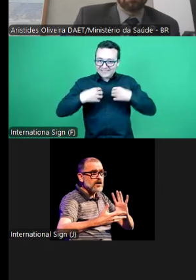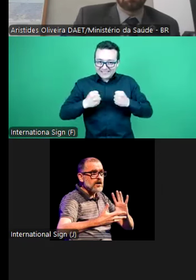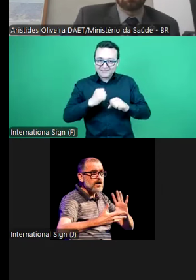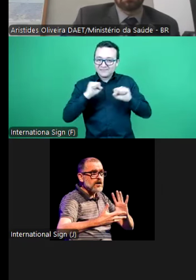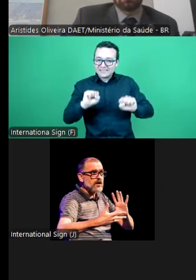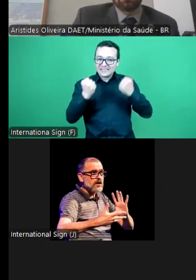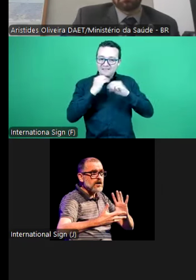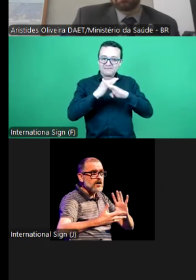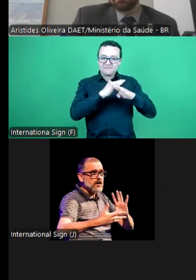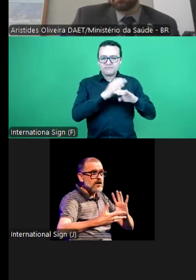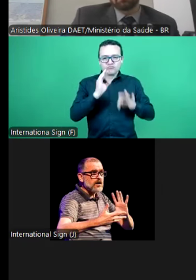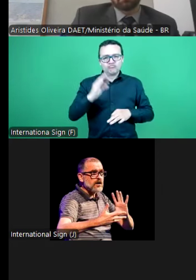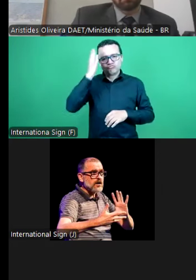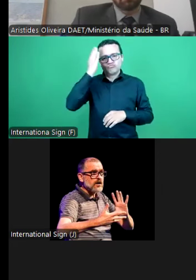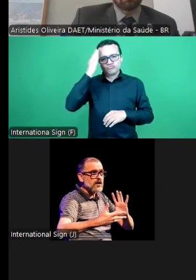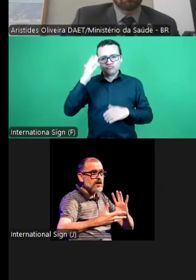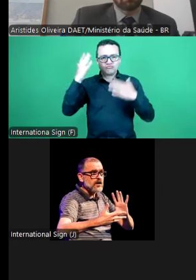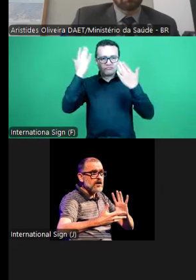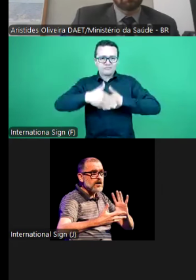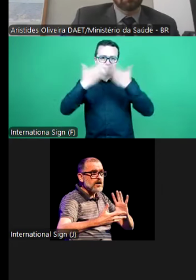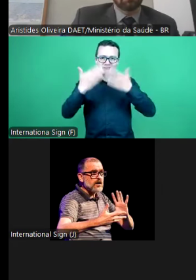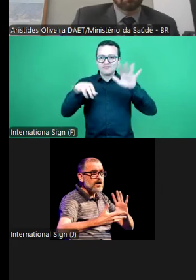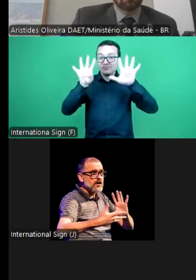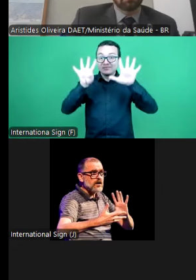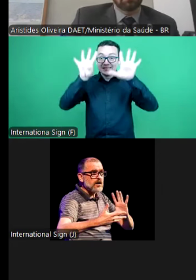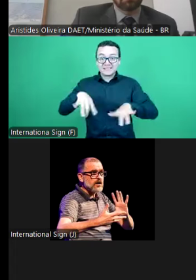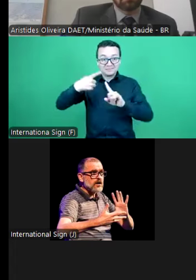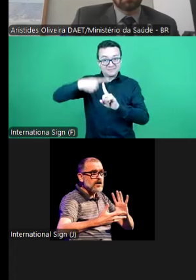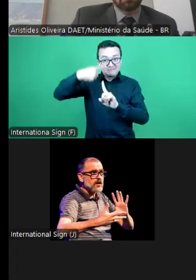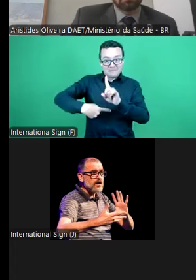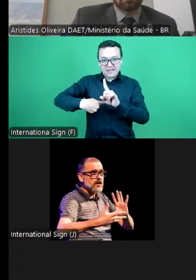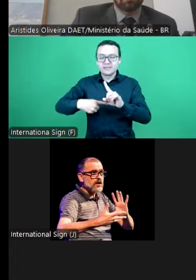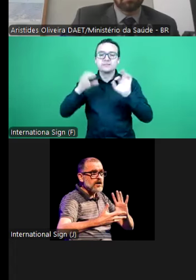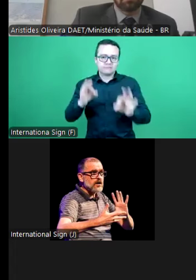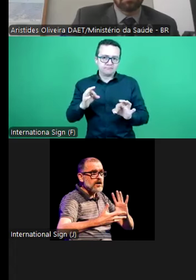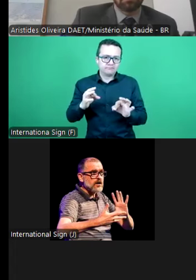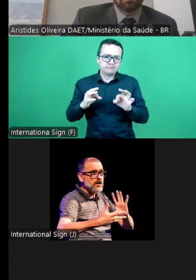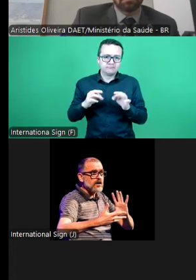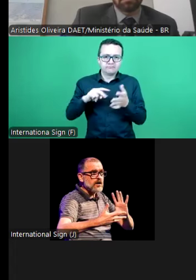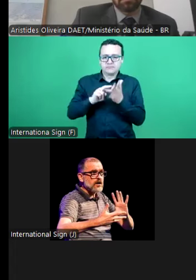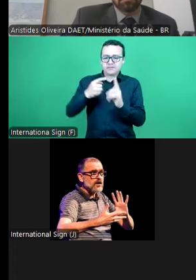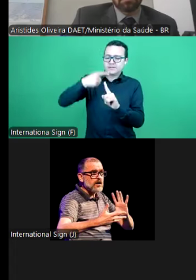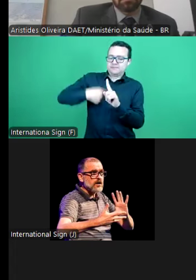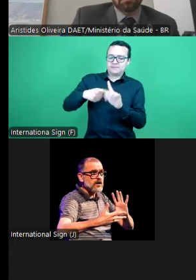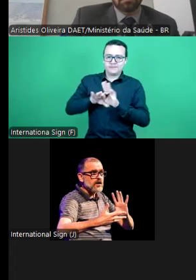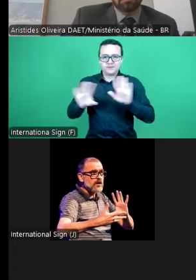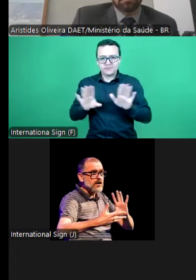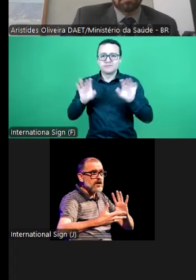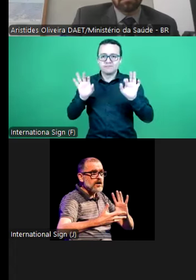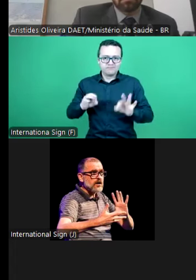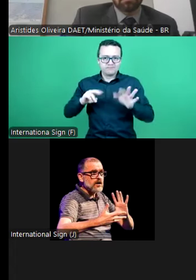setembro, celebramos a equipe, e a equipe celebra todo o ano.